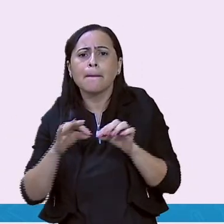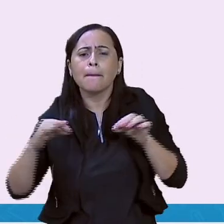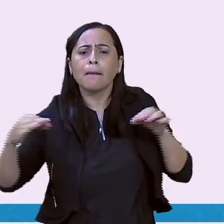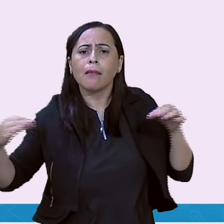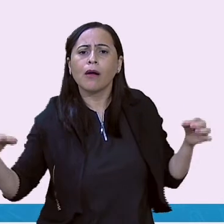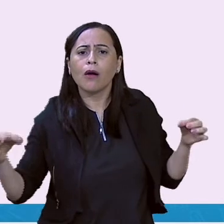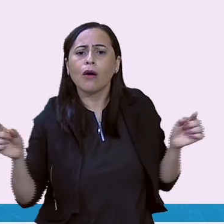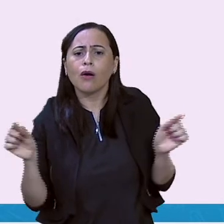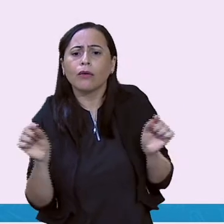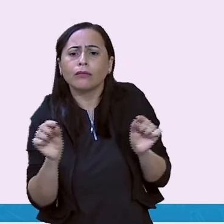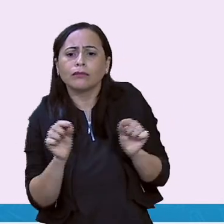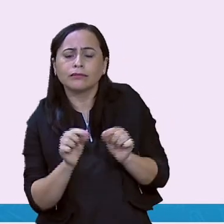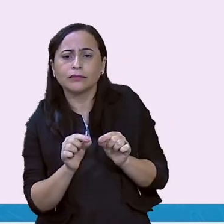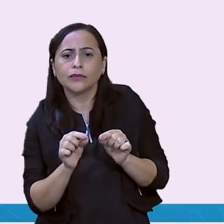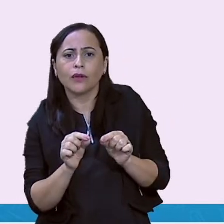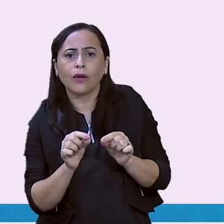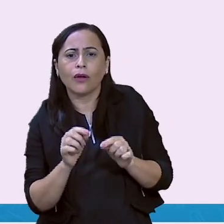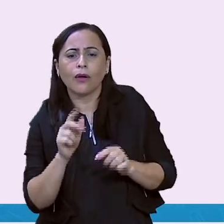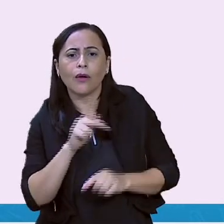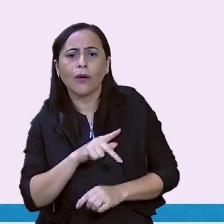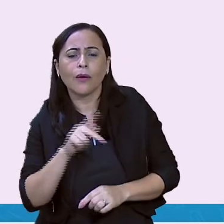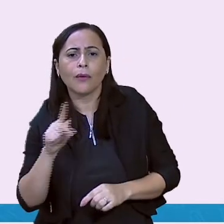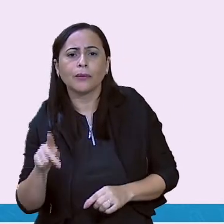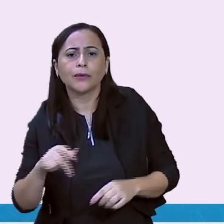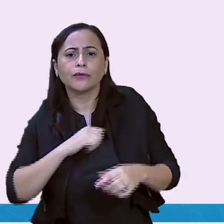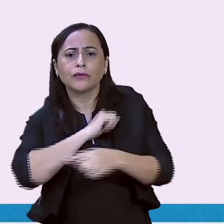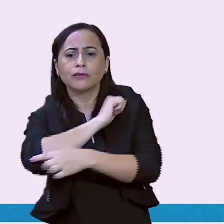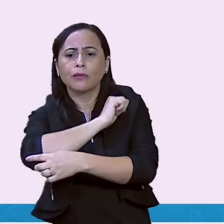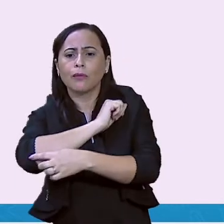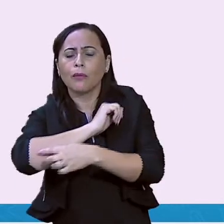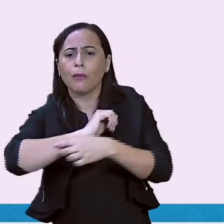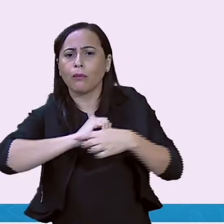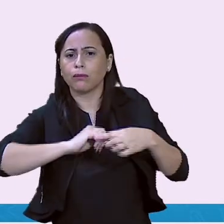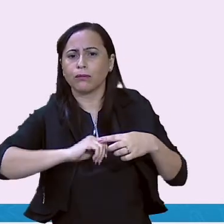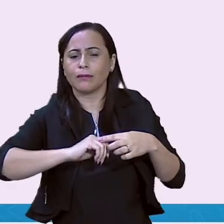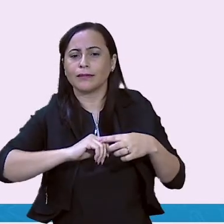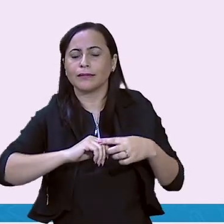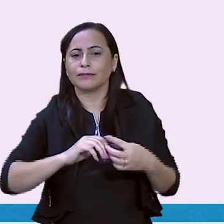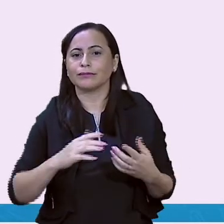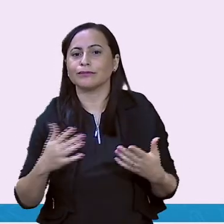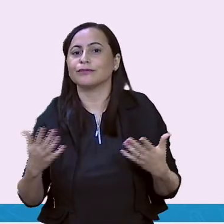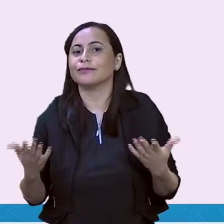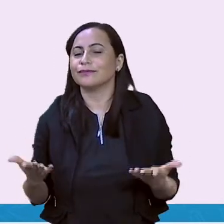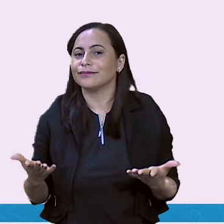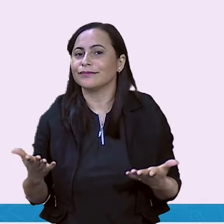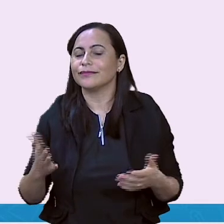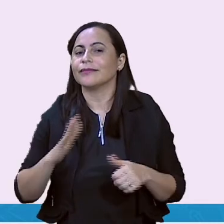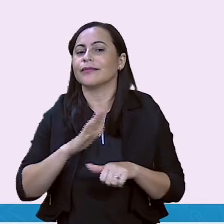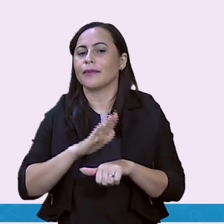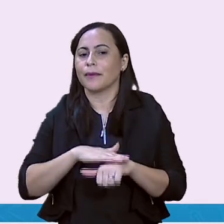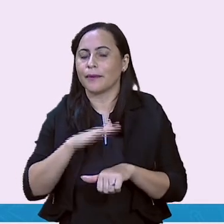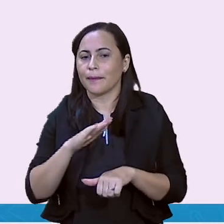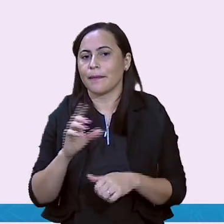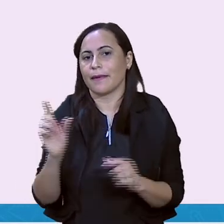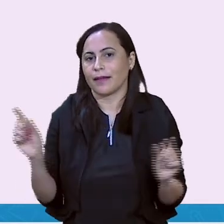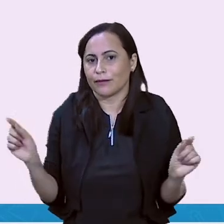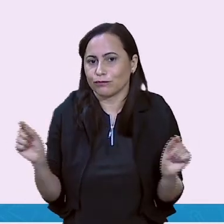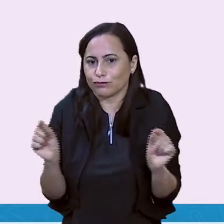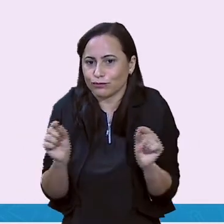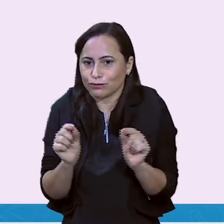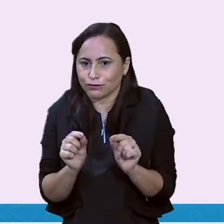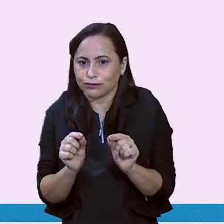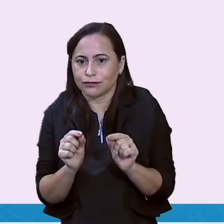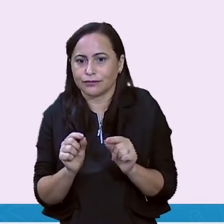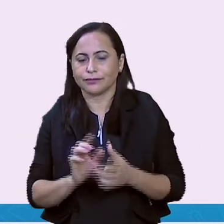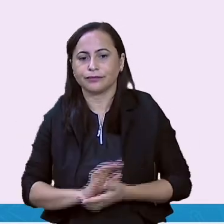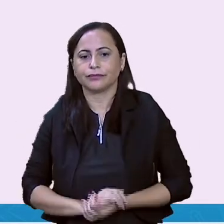professor? Ó, o lápis é desse tamanhozinho, o braço grandão, ó. Então é mais curto. E